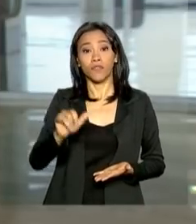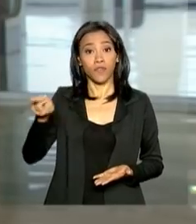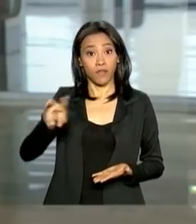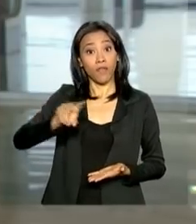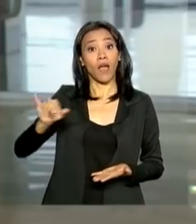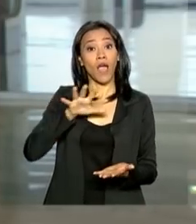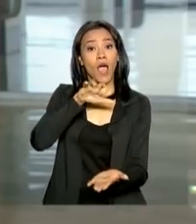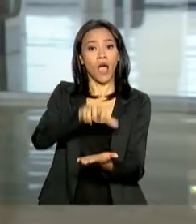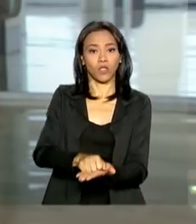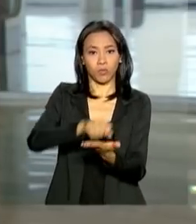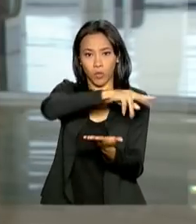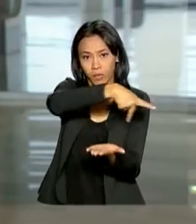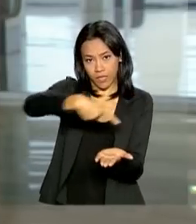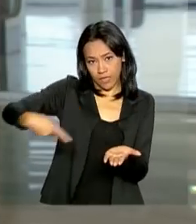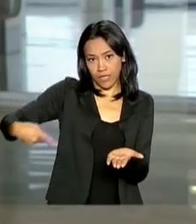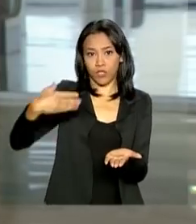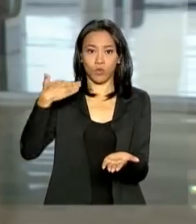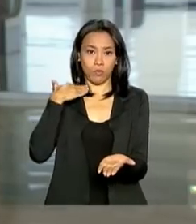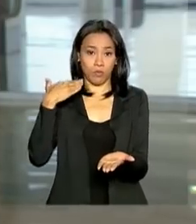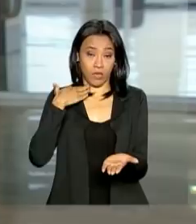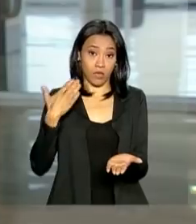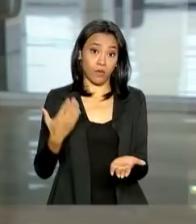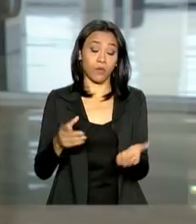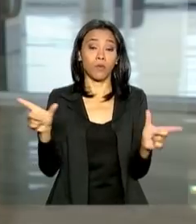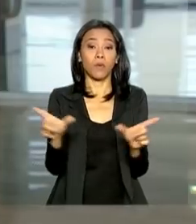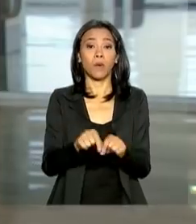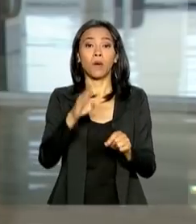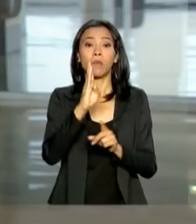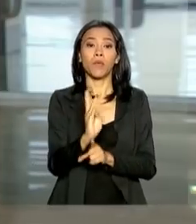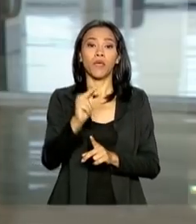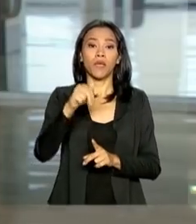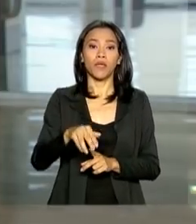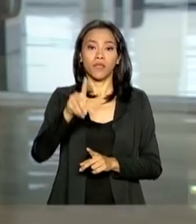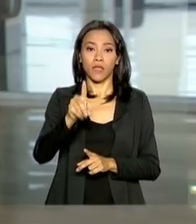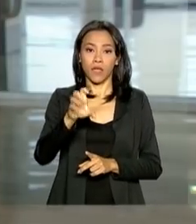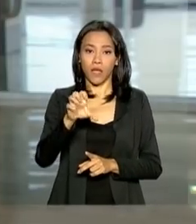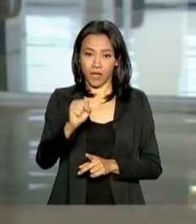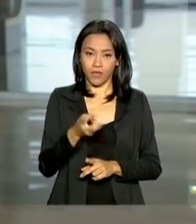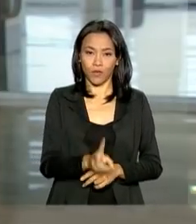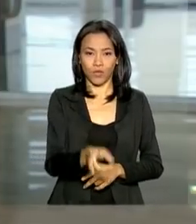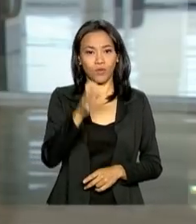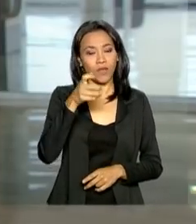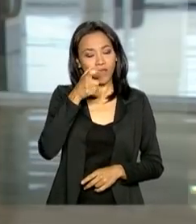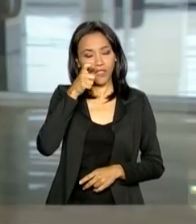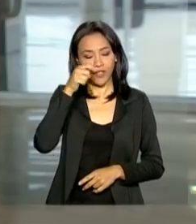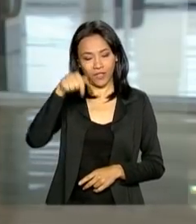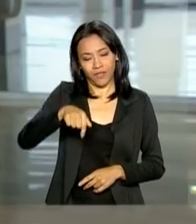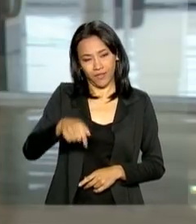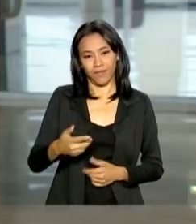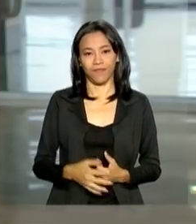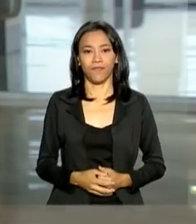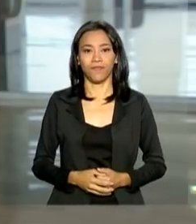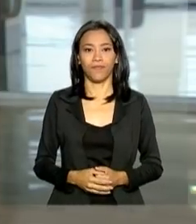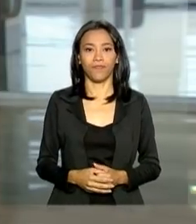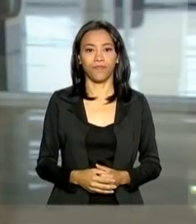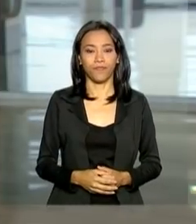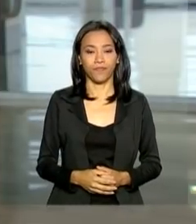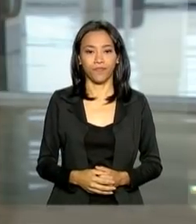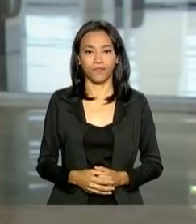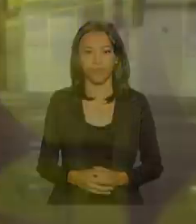Econômico e Social. E a TV NBR transmite ao vivo essa cerimônia. Continue com a gente, não saia daí.